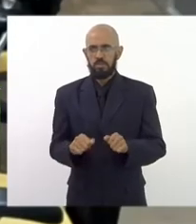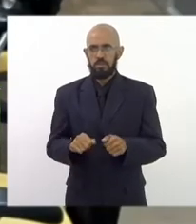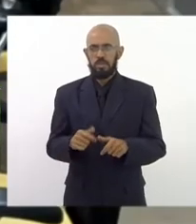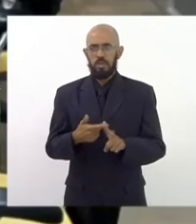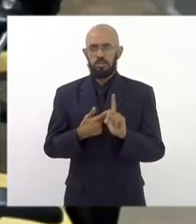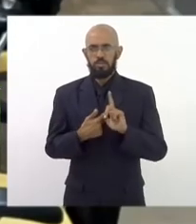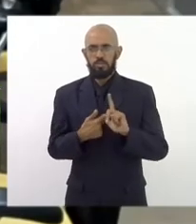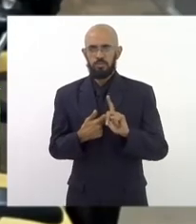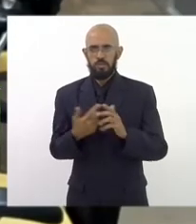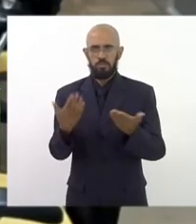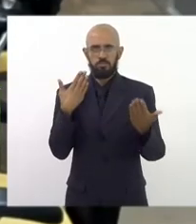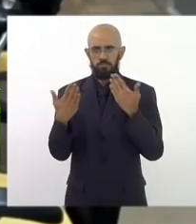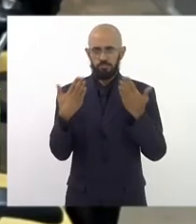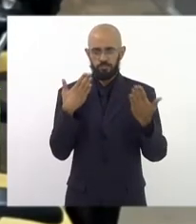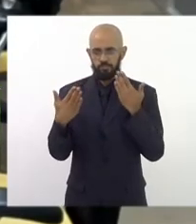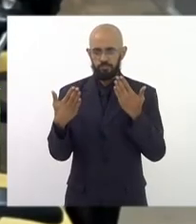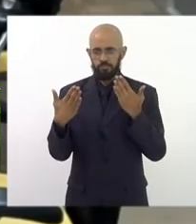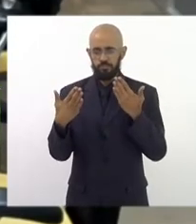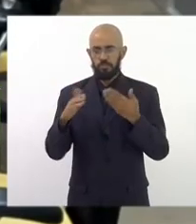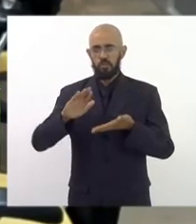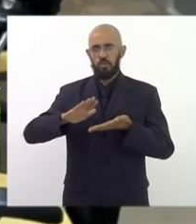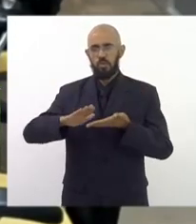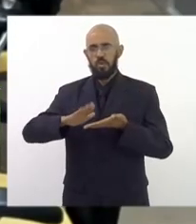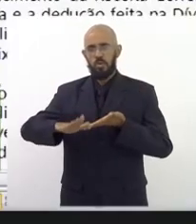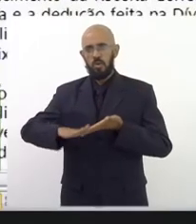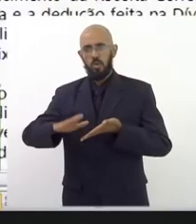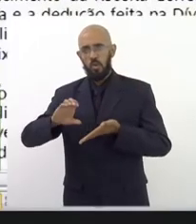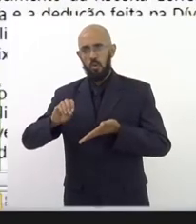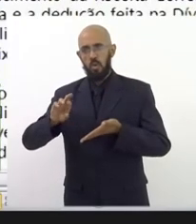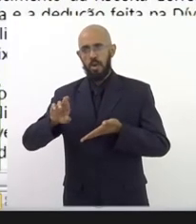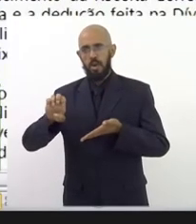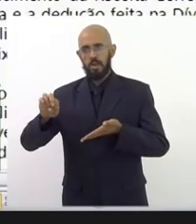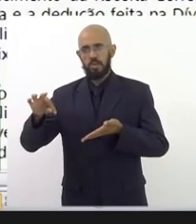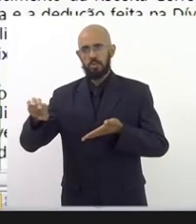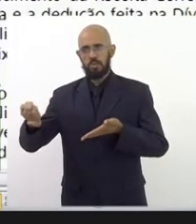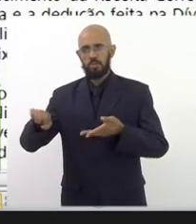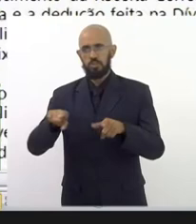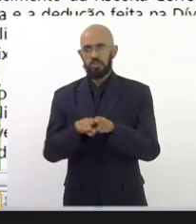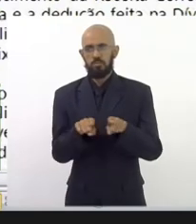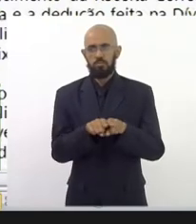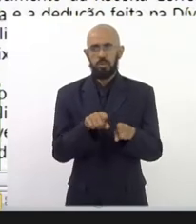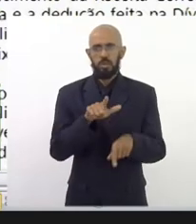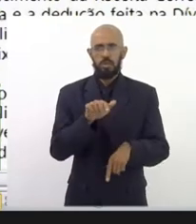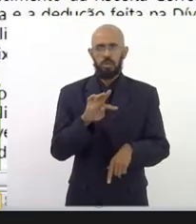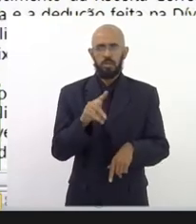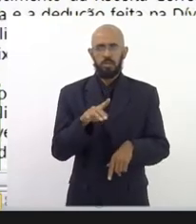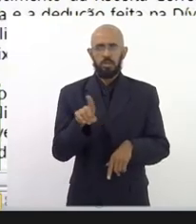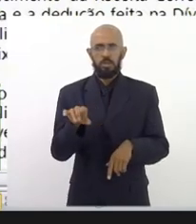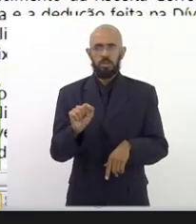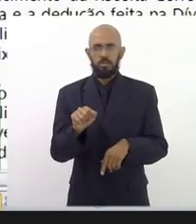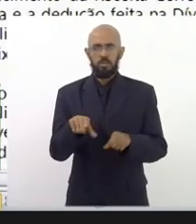relação à receita corrente líquida. E olha, estamos falando da atualização também